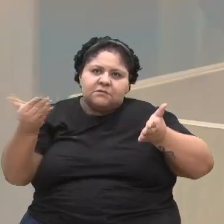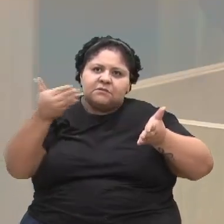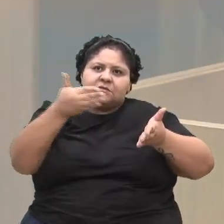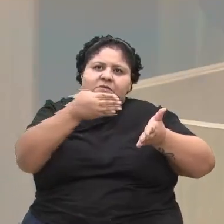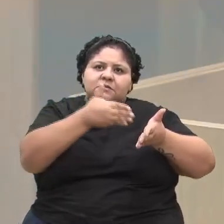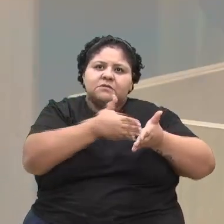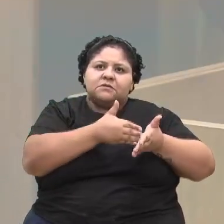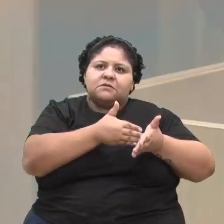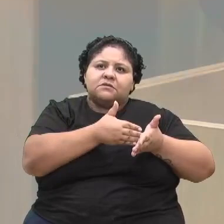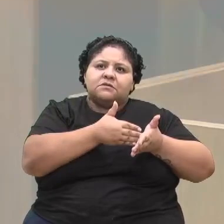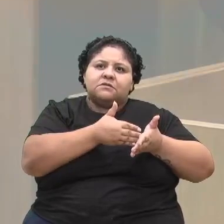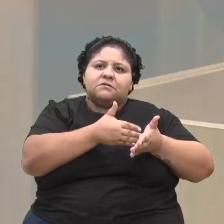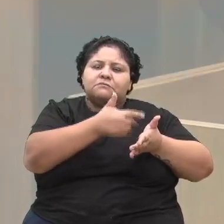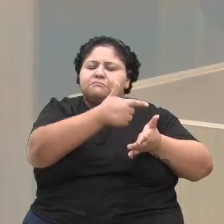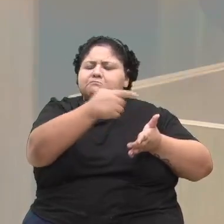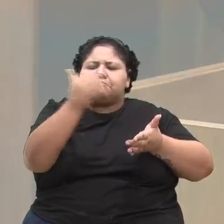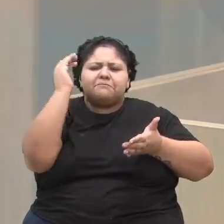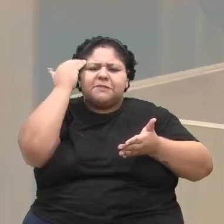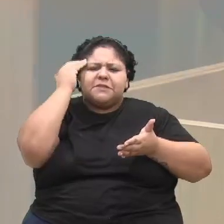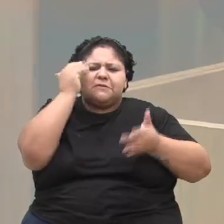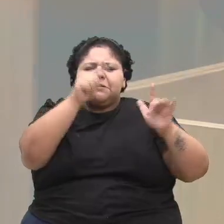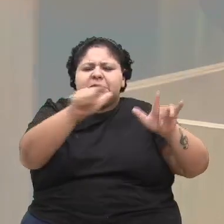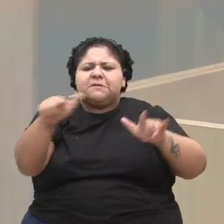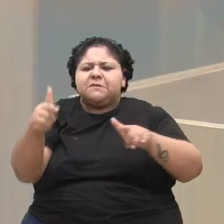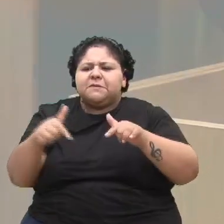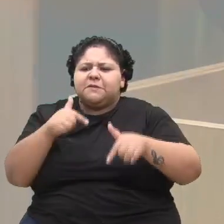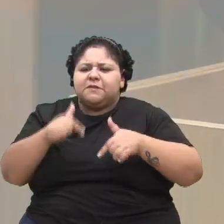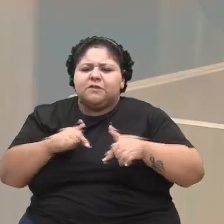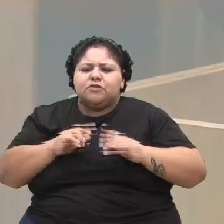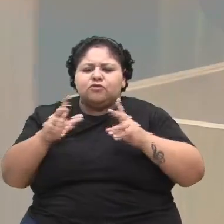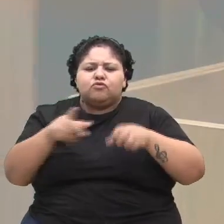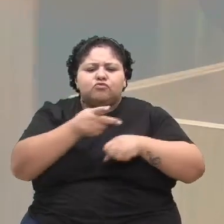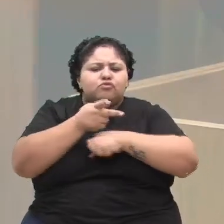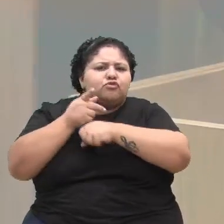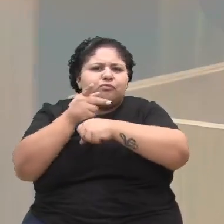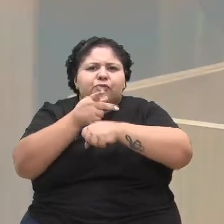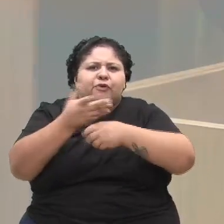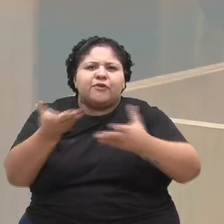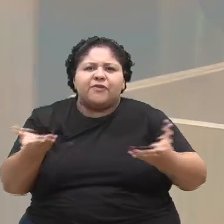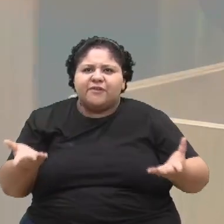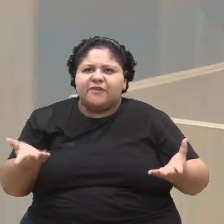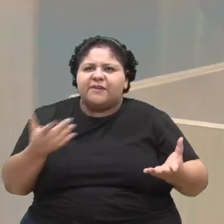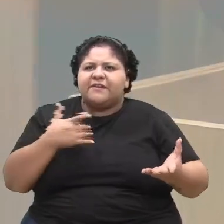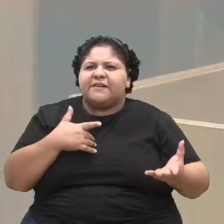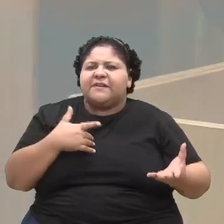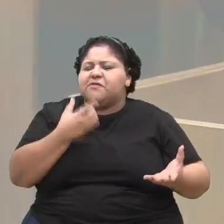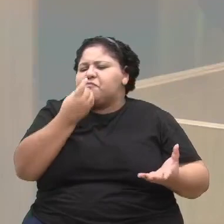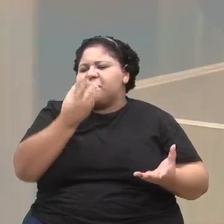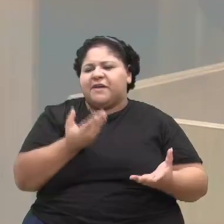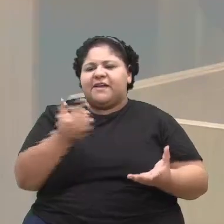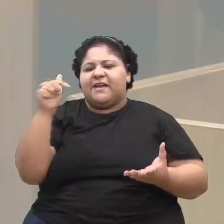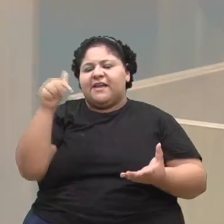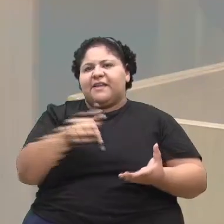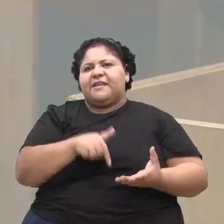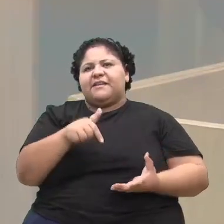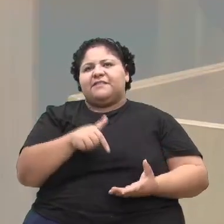não sei onde trabalhavam, mas todo mundo me procurava e eu fui muito bem. Isso aqui para mim